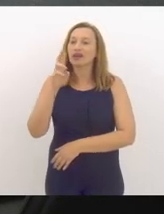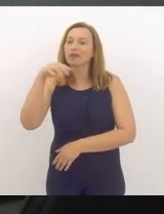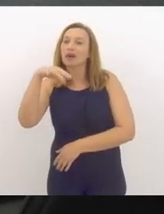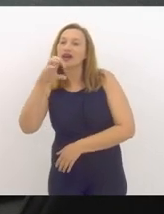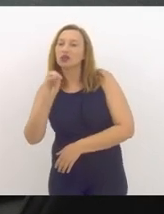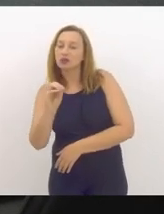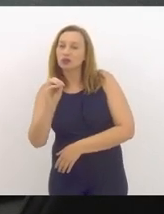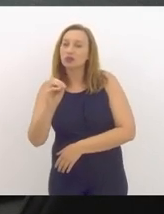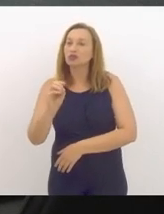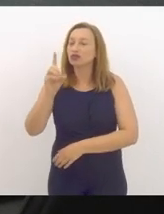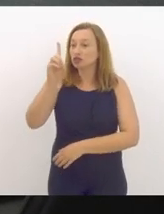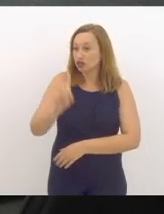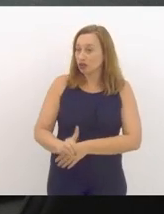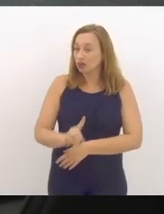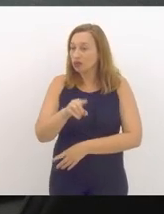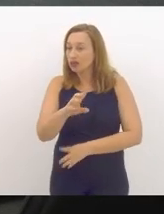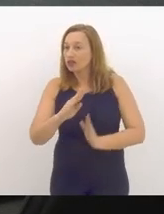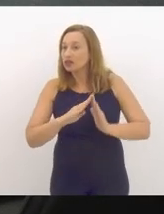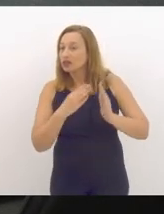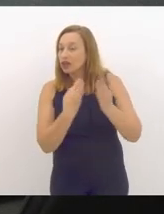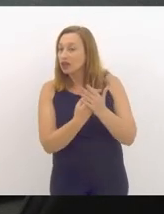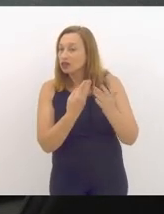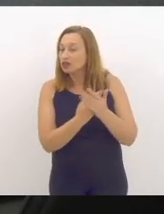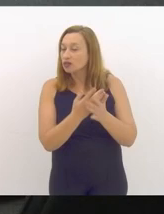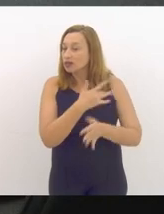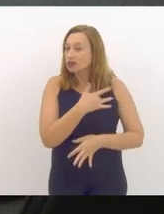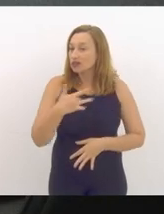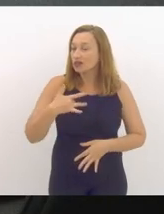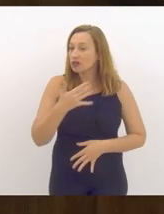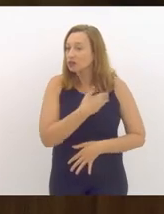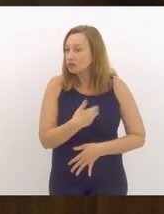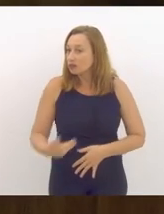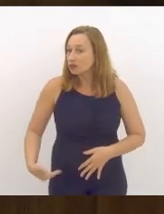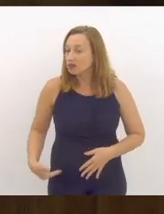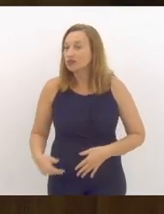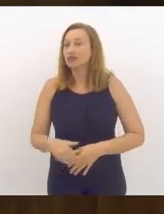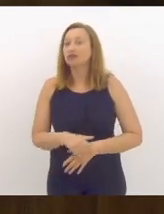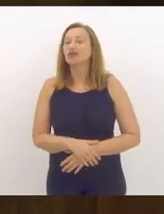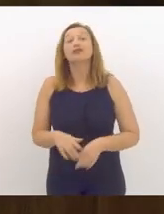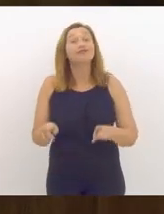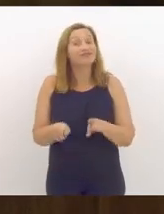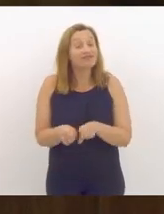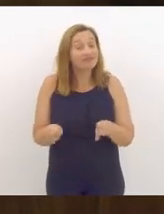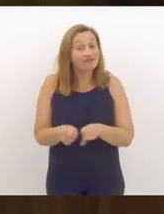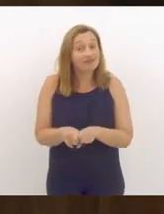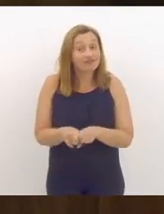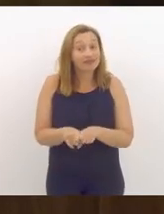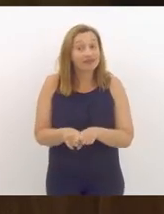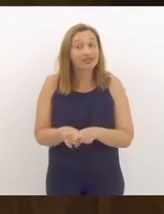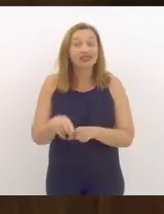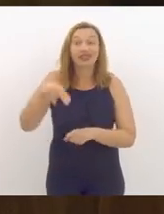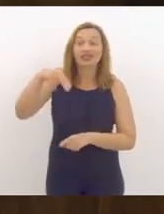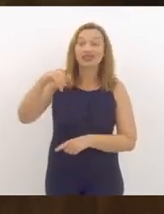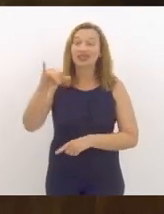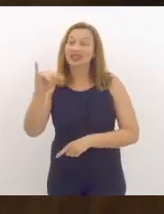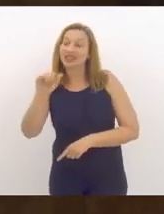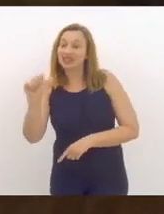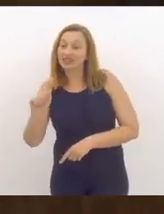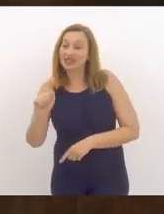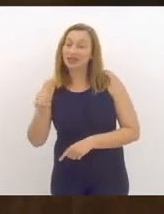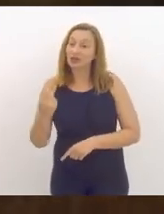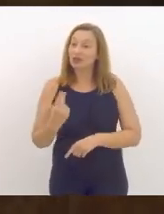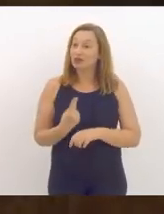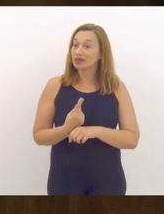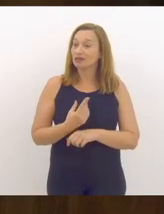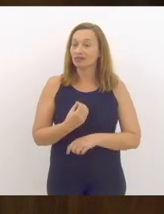diretor ali da Escola Nacional de Saúde Pública, Sérgio Aroca, e também a Nízia Trindade, com as